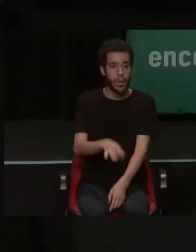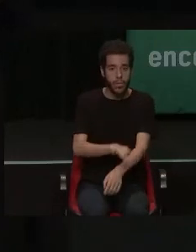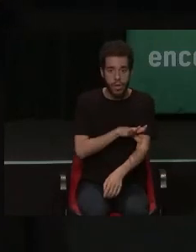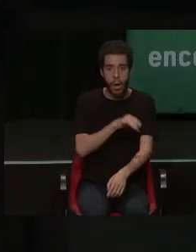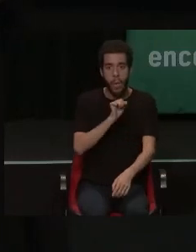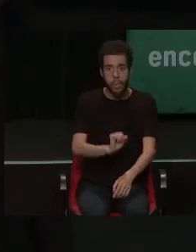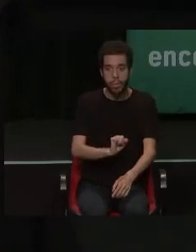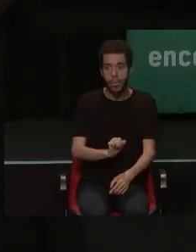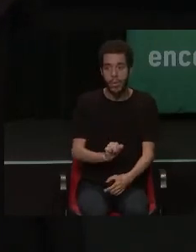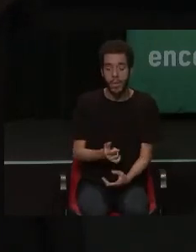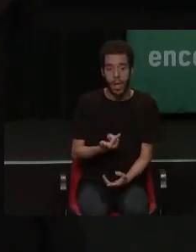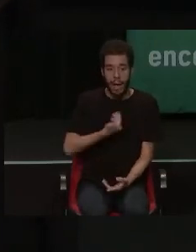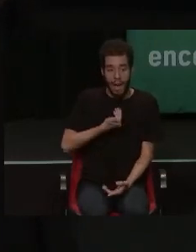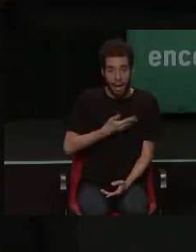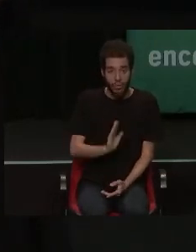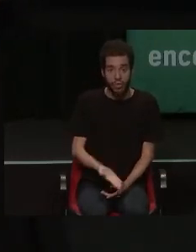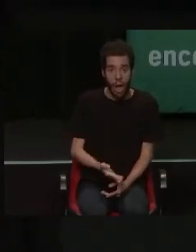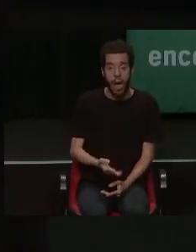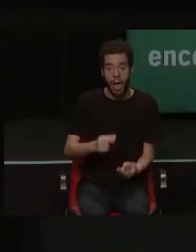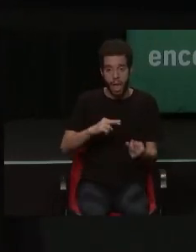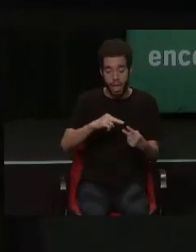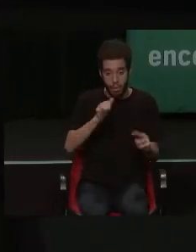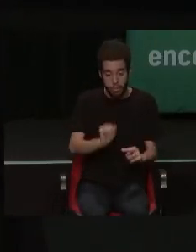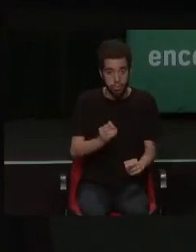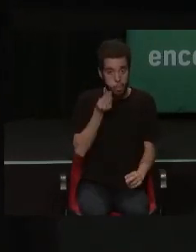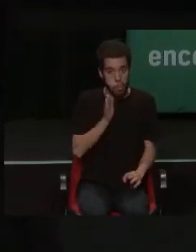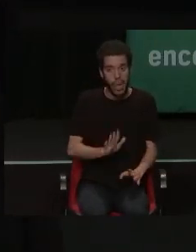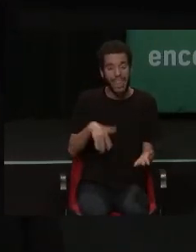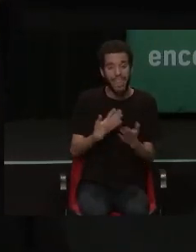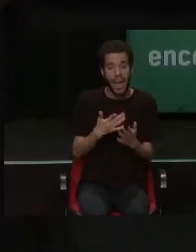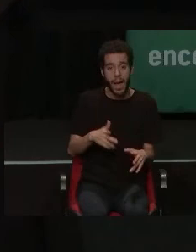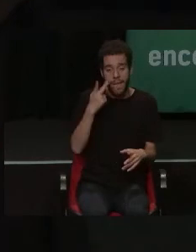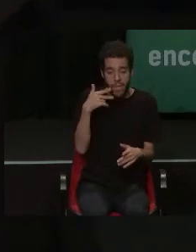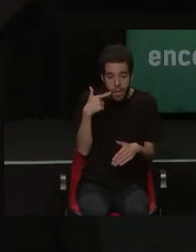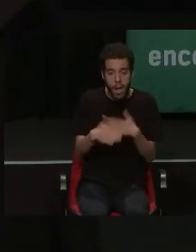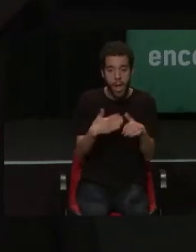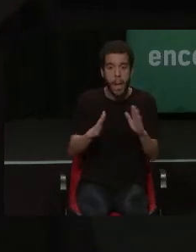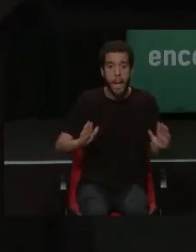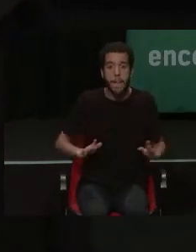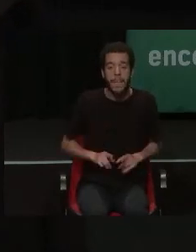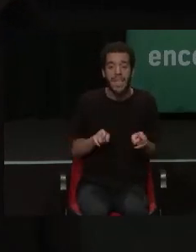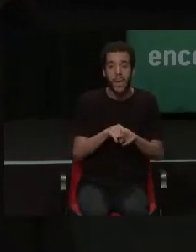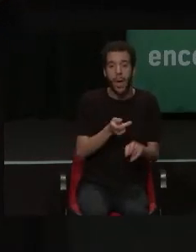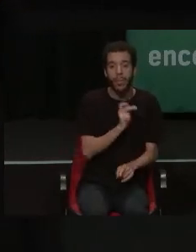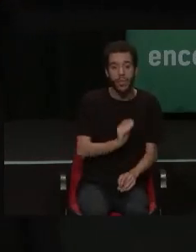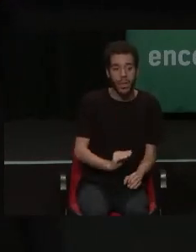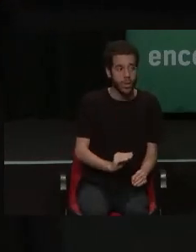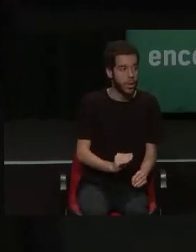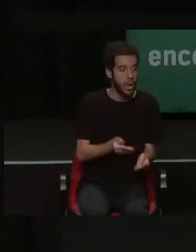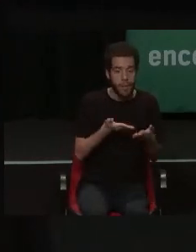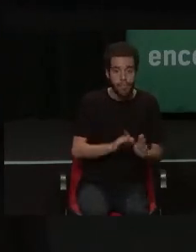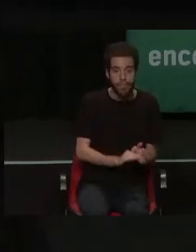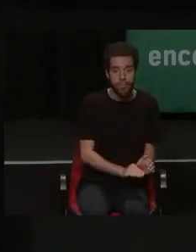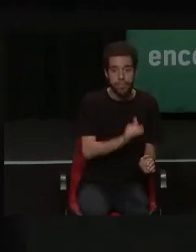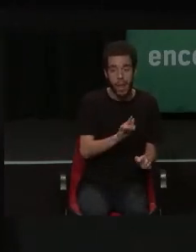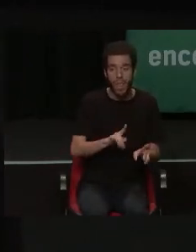garantir a sobrevivência. No entanto, esta vinculação não se dá só apenas nos primeiros anos, mas esta vinculação